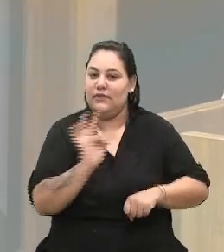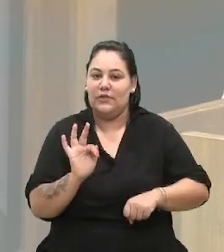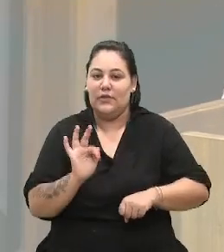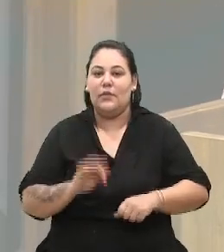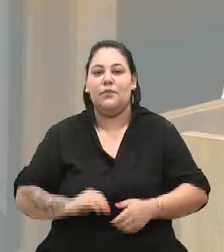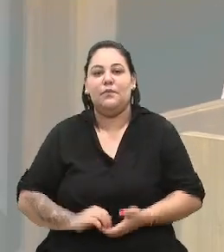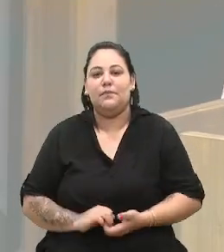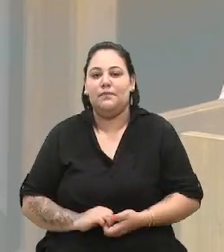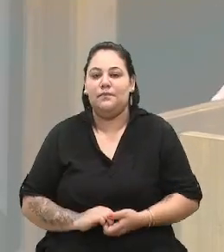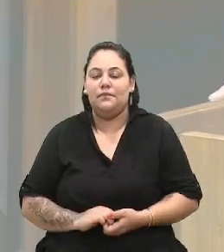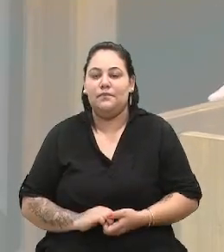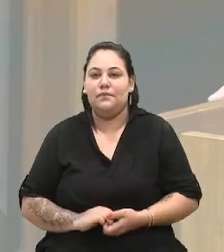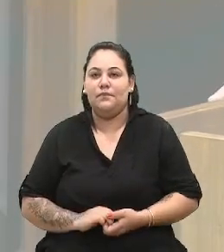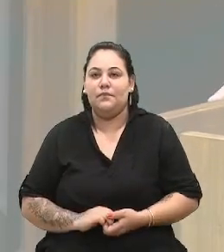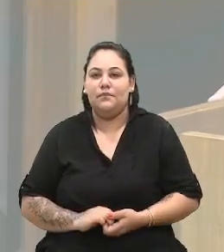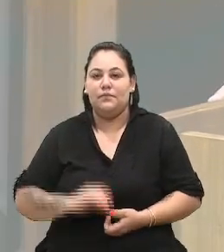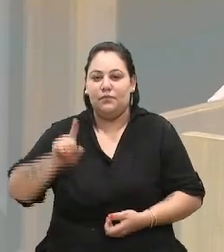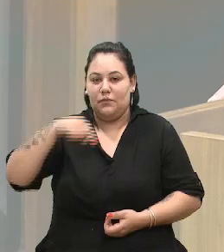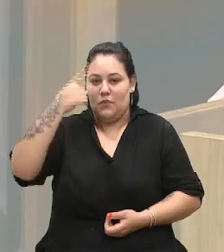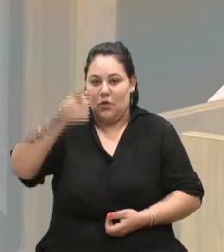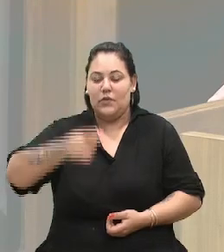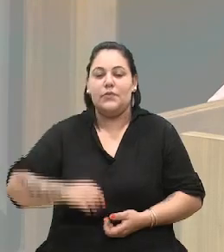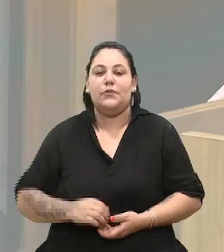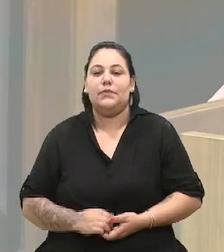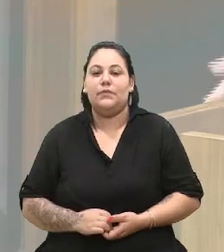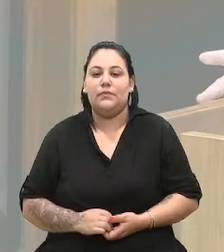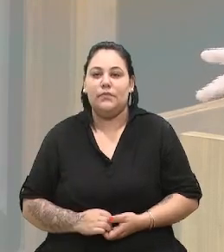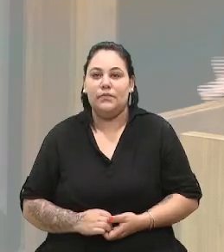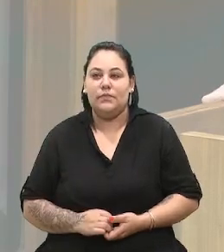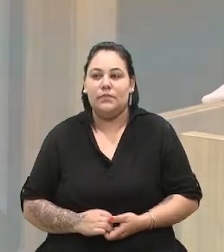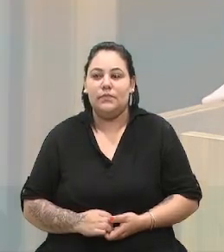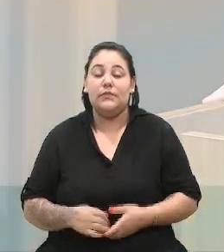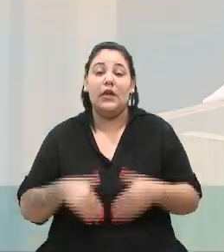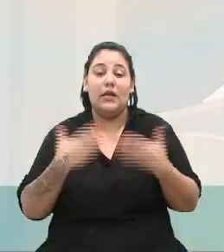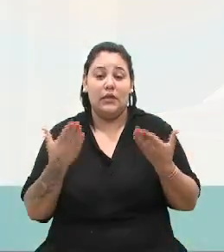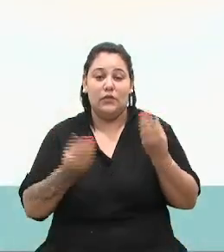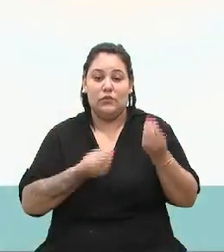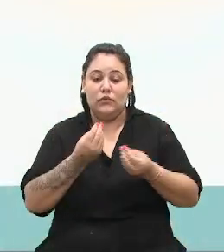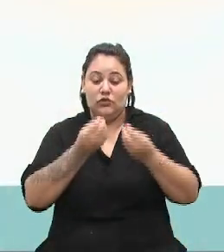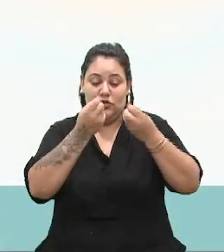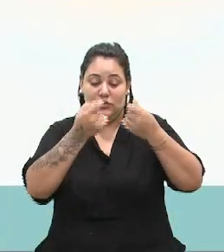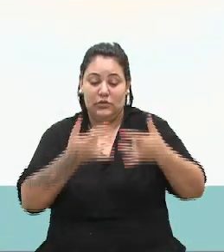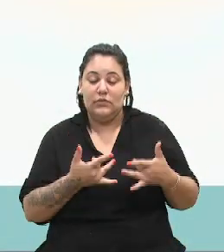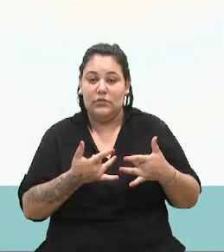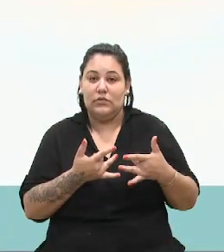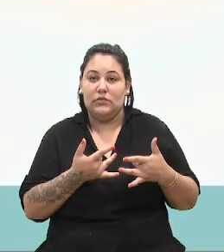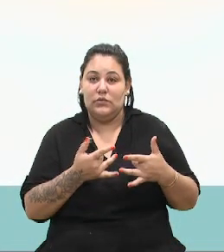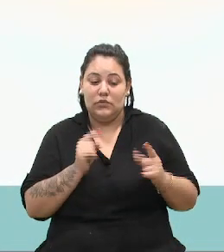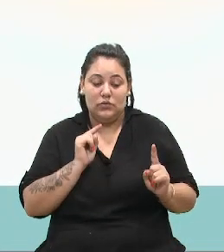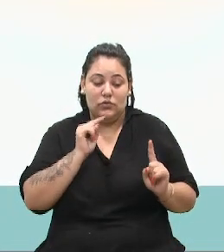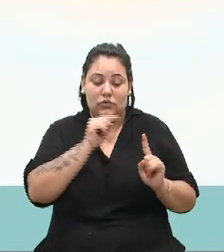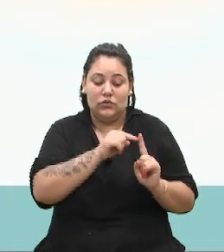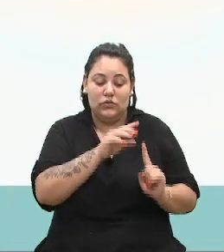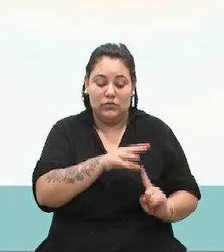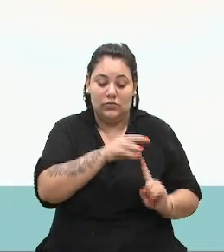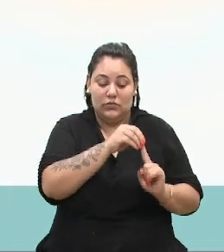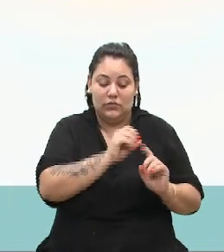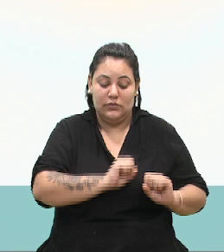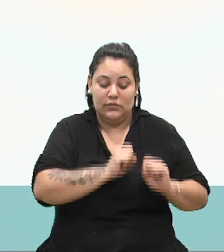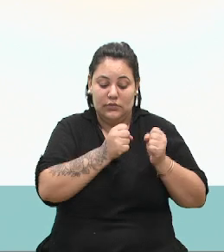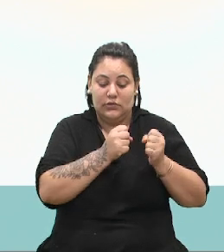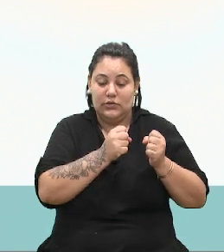federal. Próximo. Então, como já falei, nosso objetivo principal é defender a ética